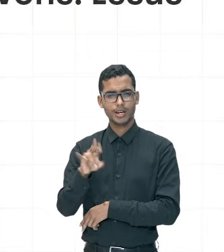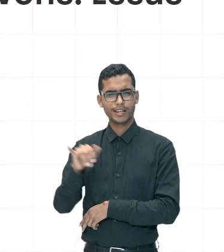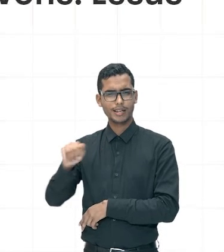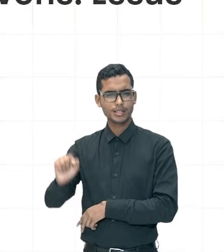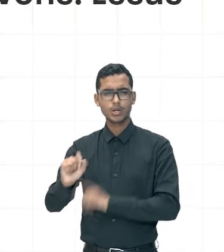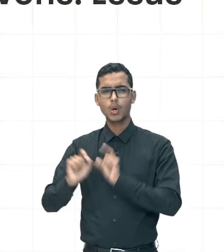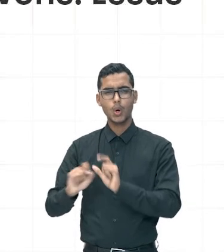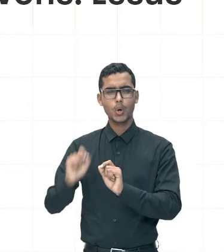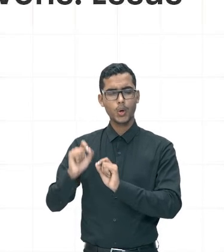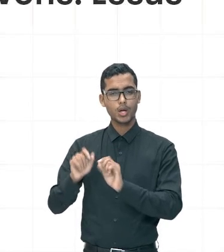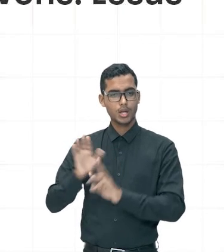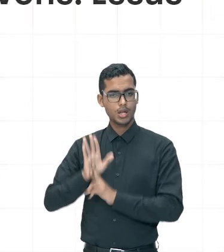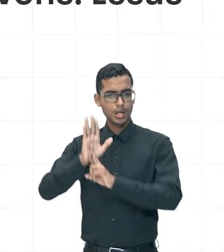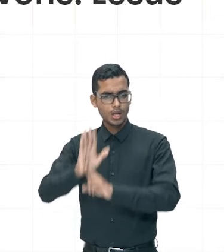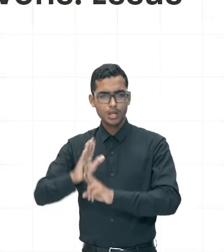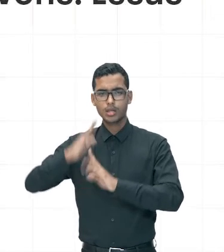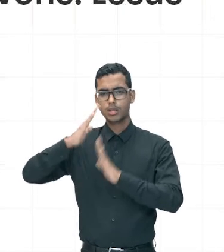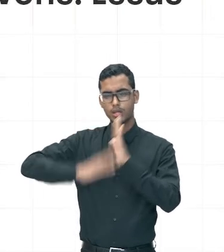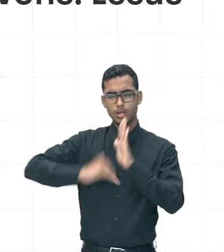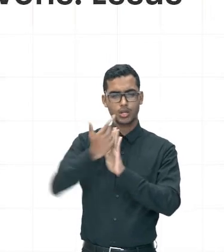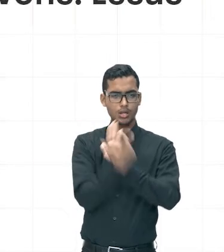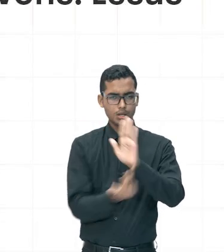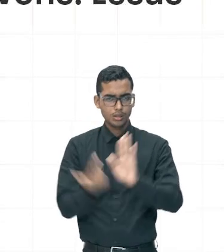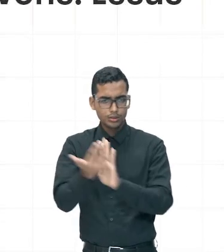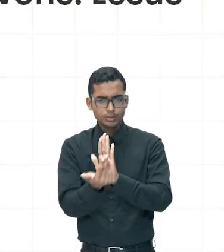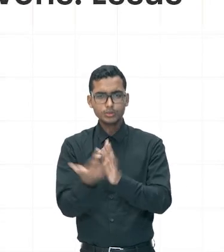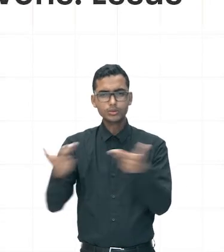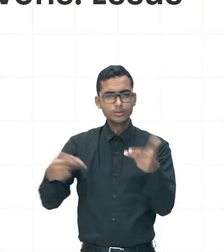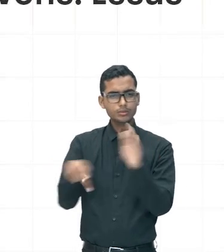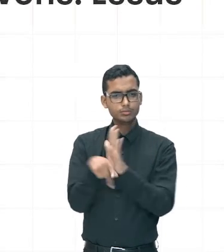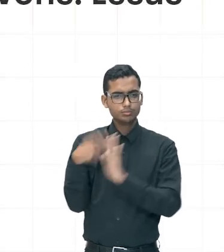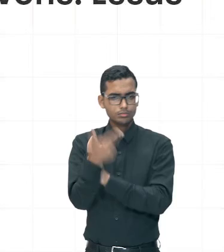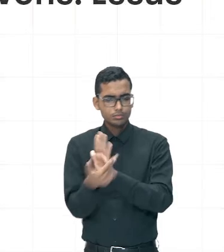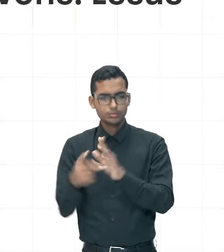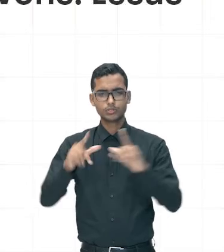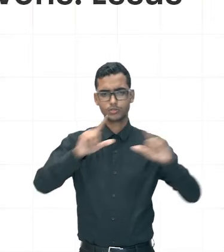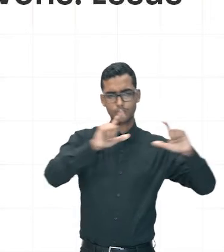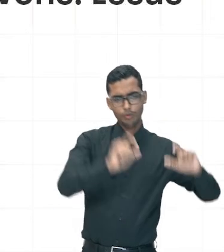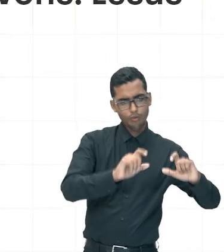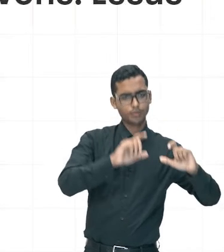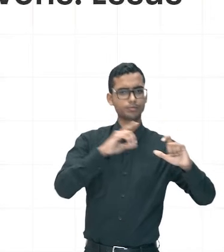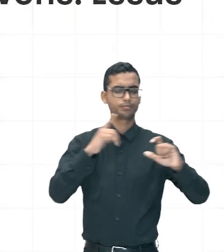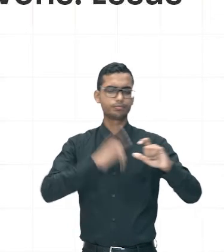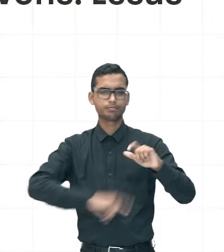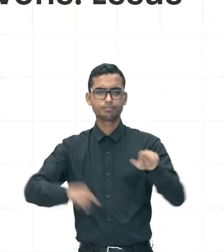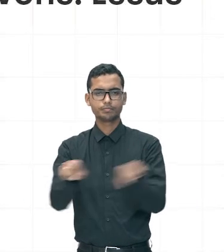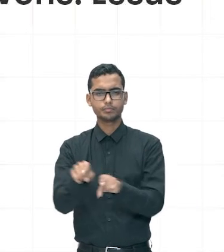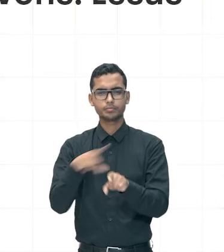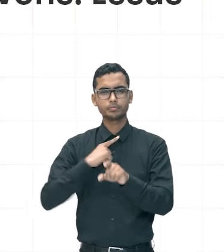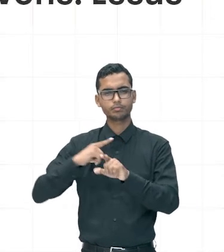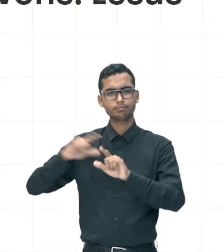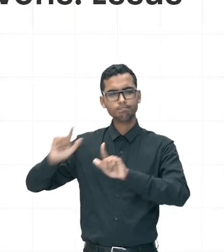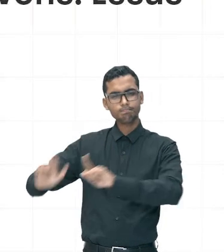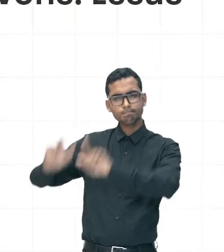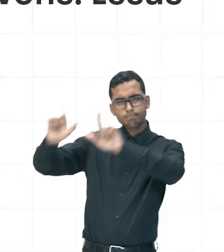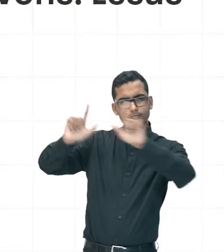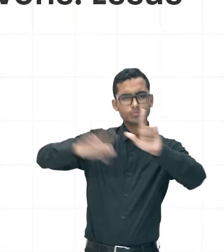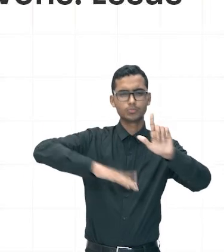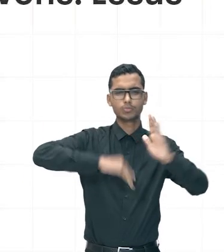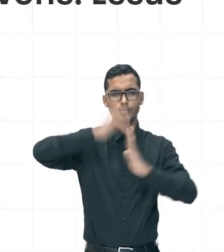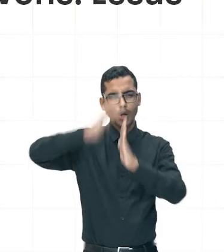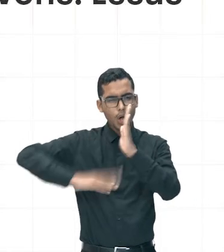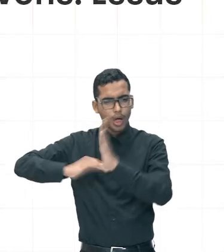que são coisas que têm desenhos ou fotos, como murais nas paredes, pinturas bonitas,